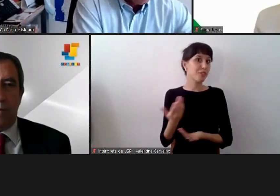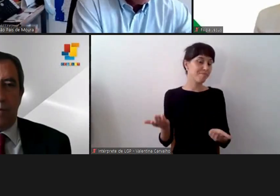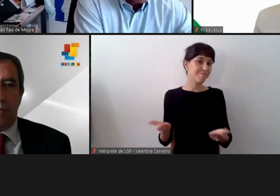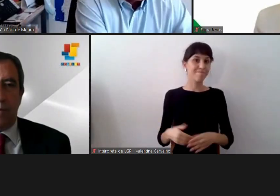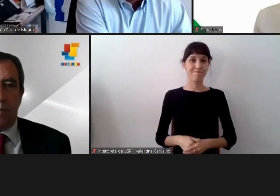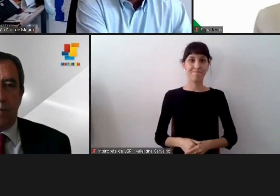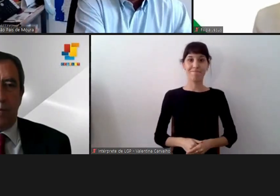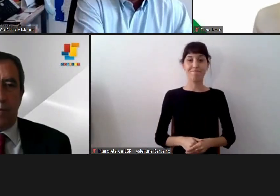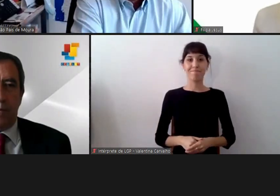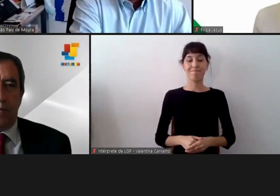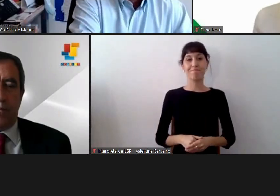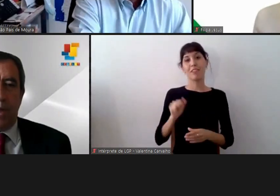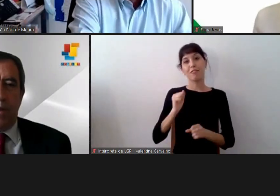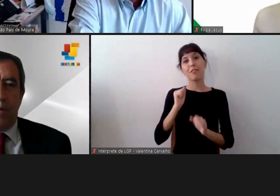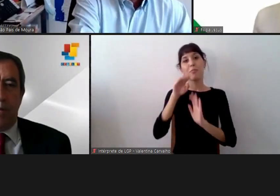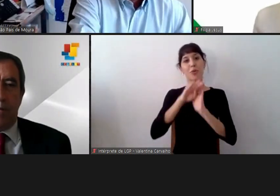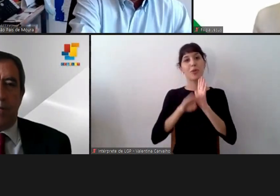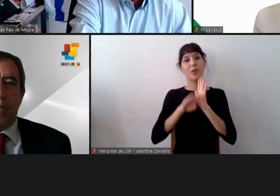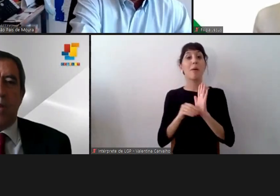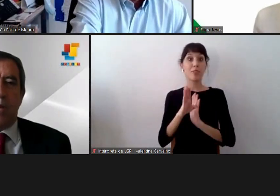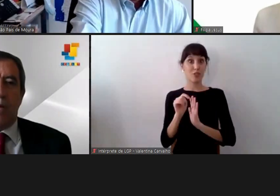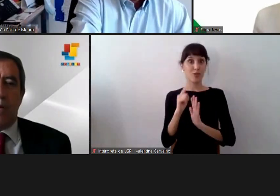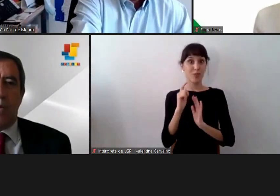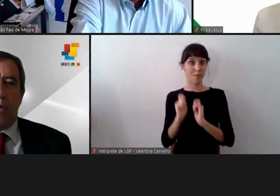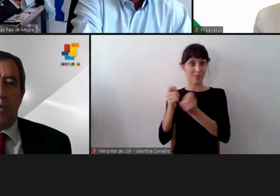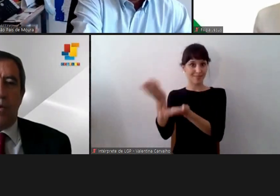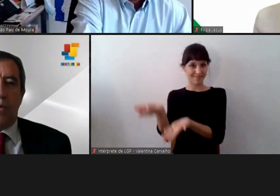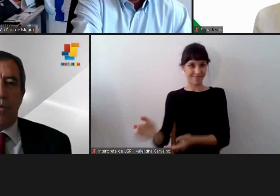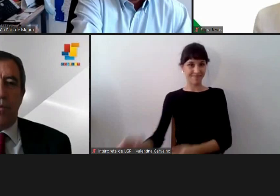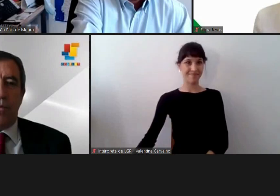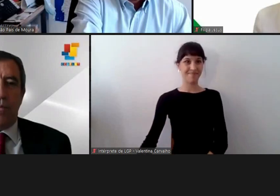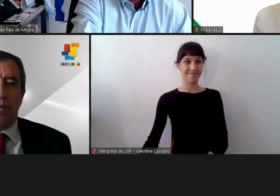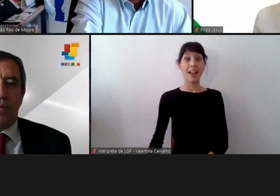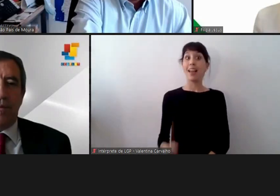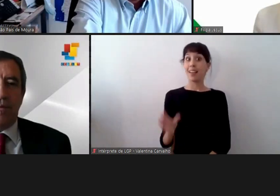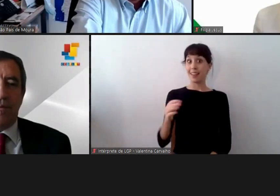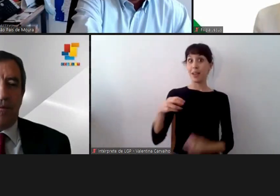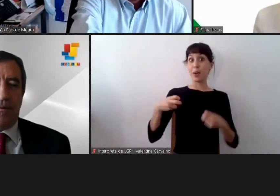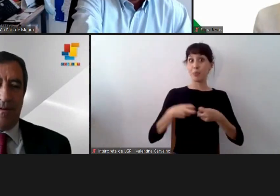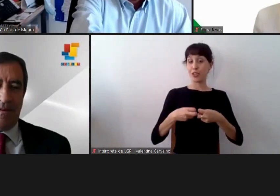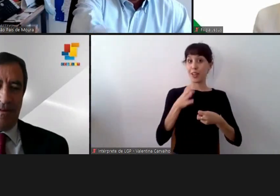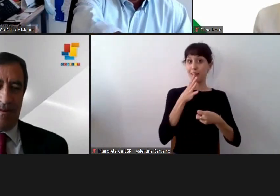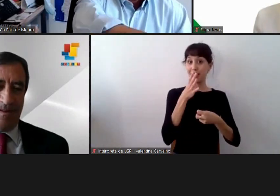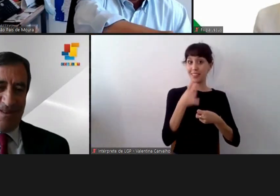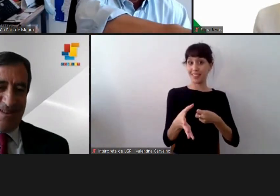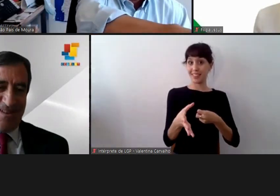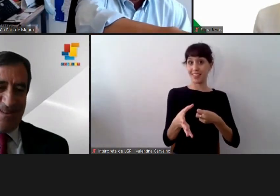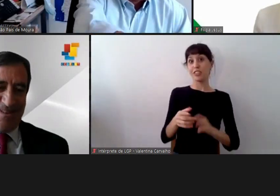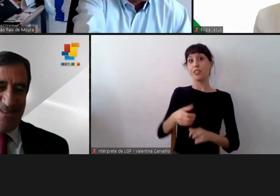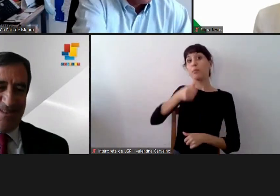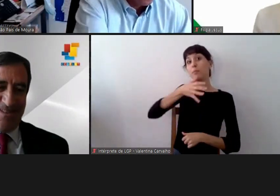com o vosso programa. José? Como se diz em Bruxelas, the floor is yours.